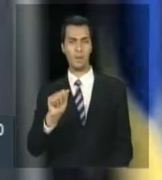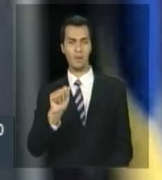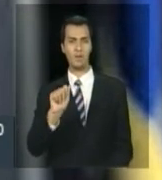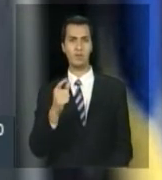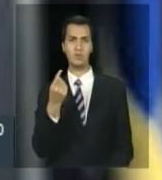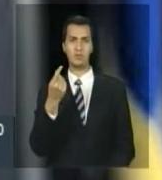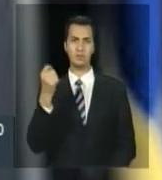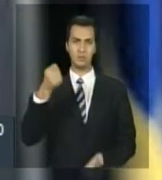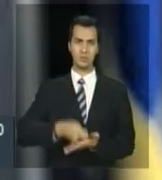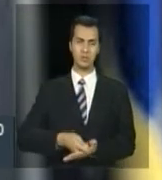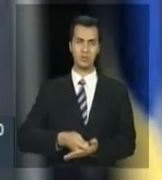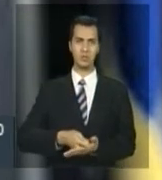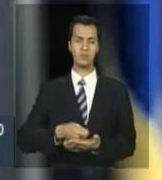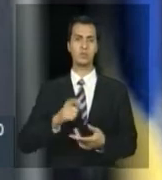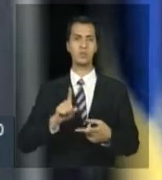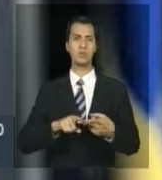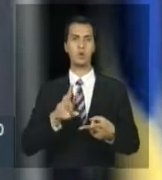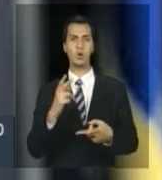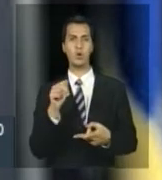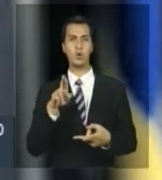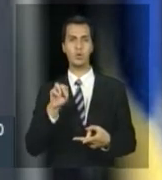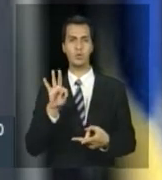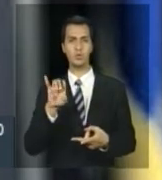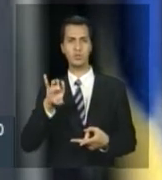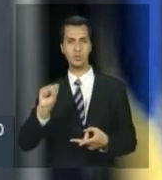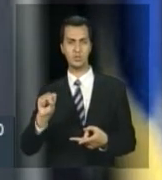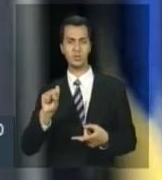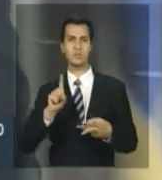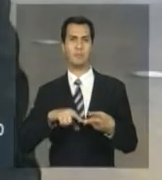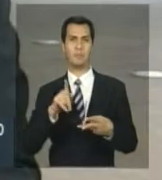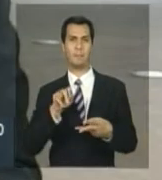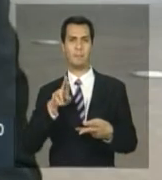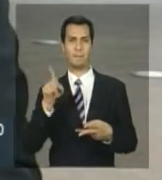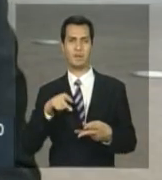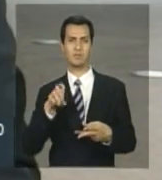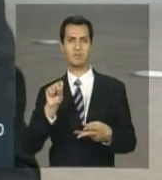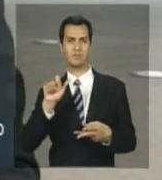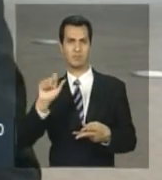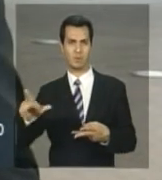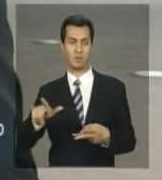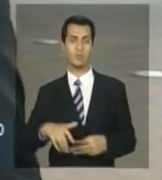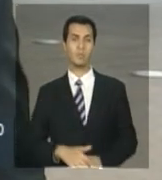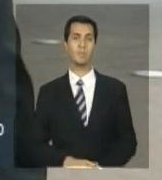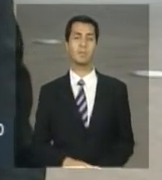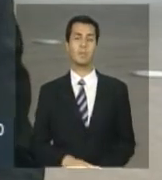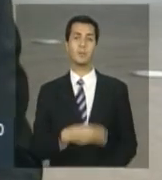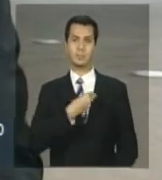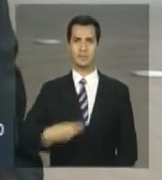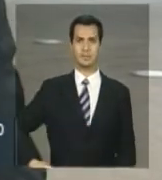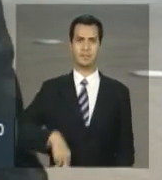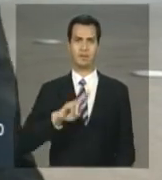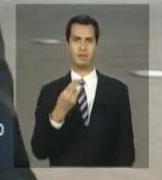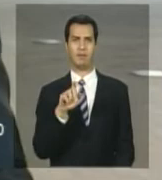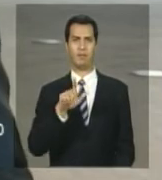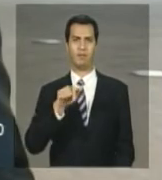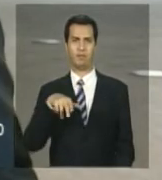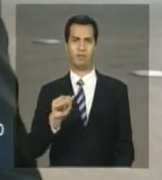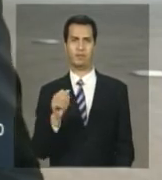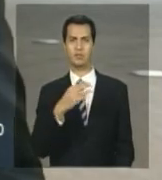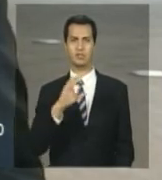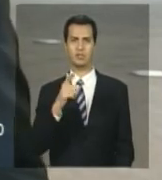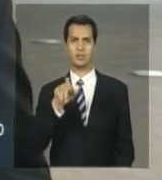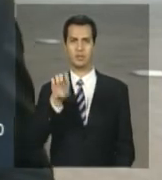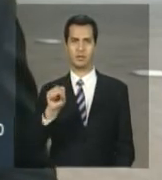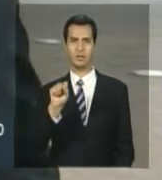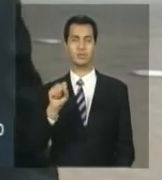de reforma tributária, de royalties e também a do pré-sal. Ainda segundo a ministra Helena Chagas, não está definida a